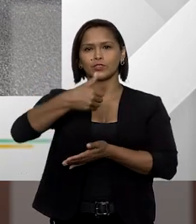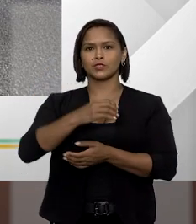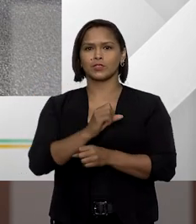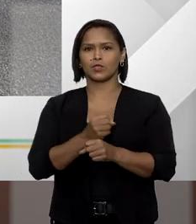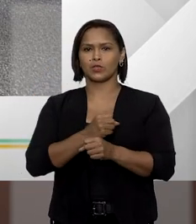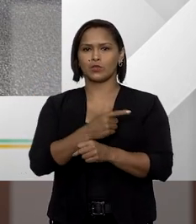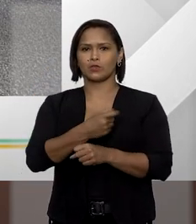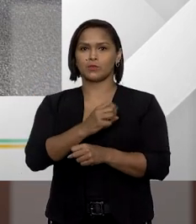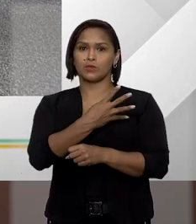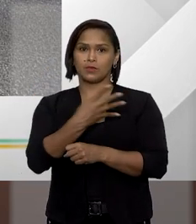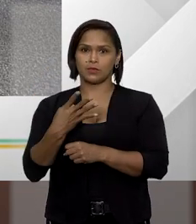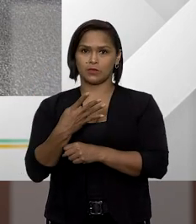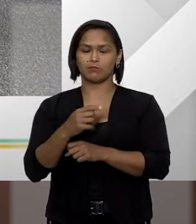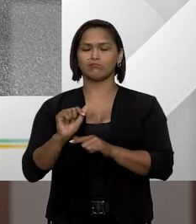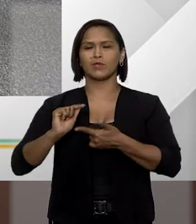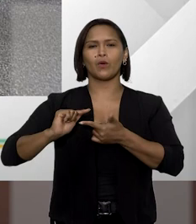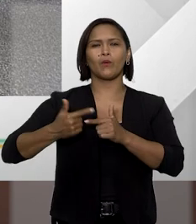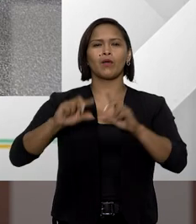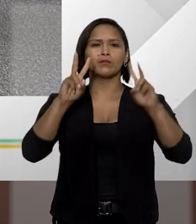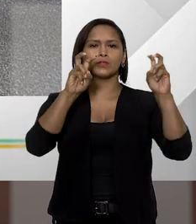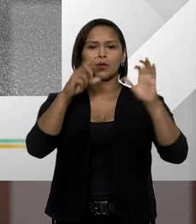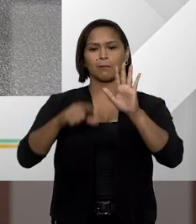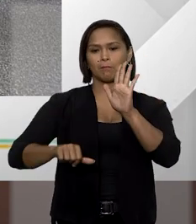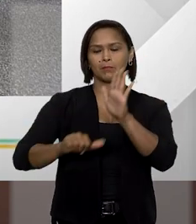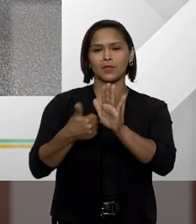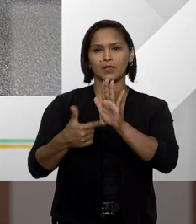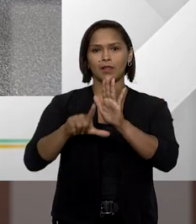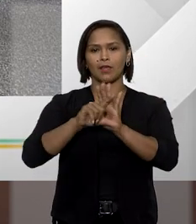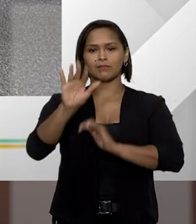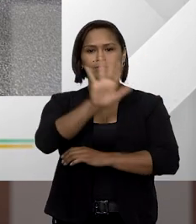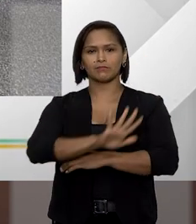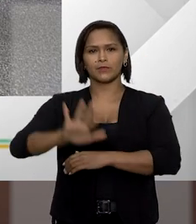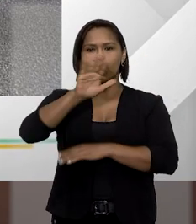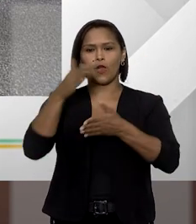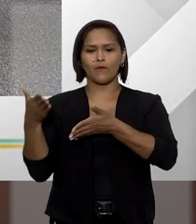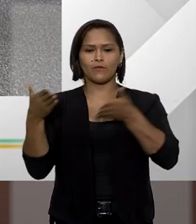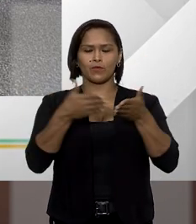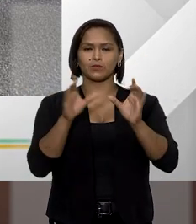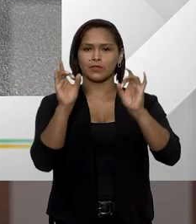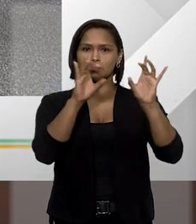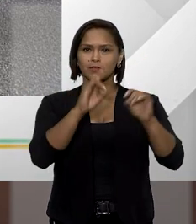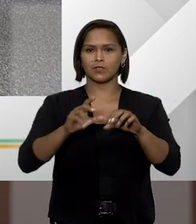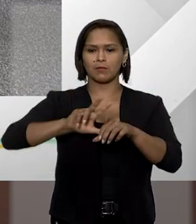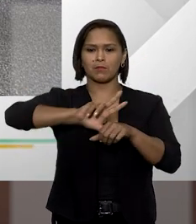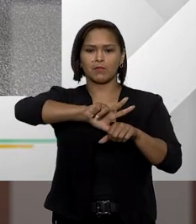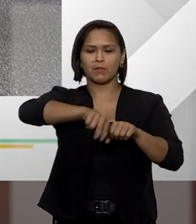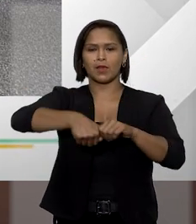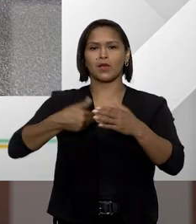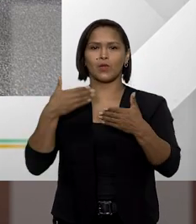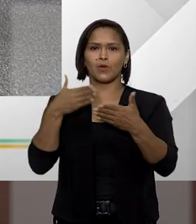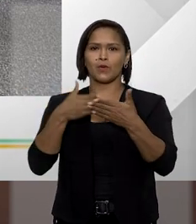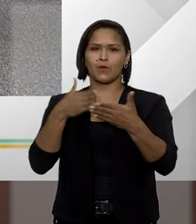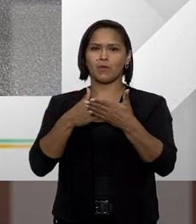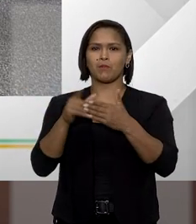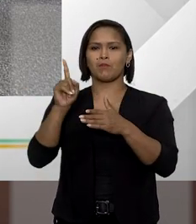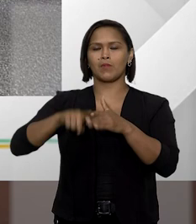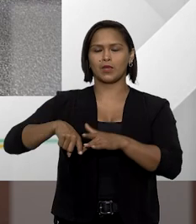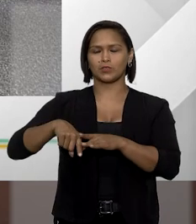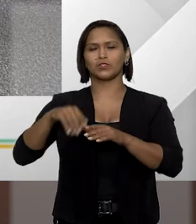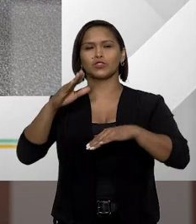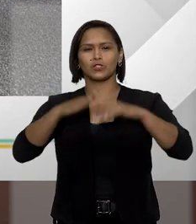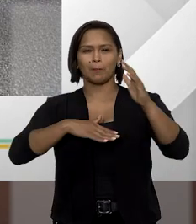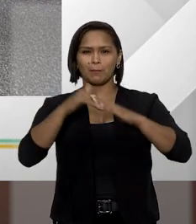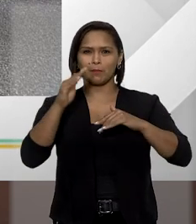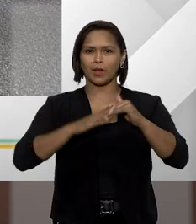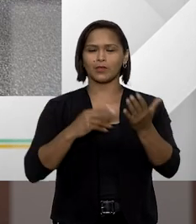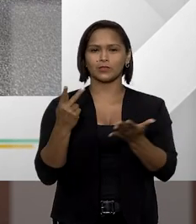de 2014. Trata-se da primeira lei nacional voltada exclusivamente para o combate à repressão a atos